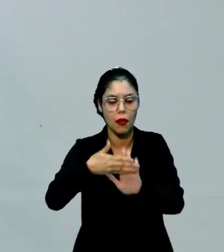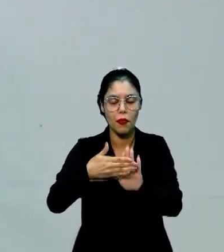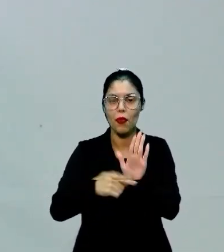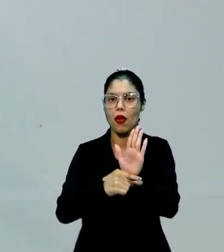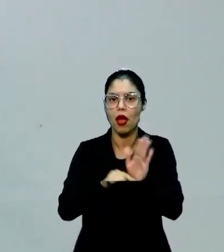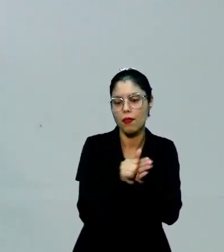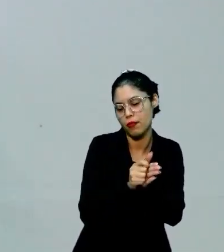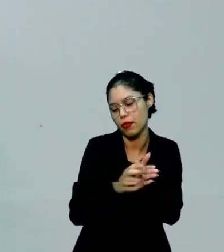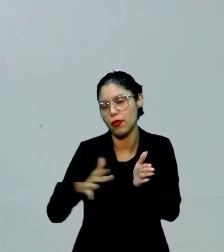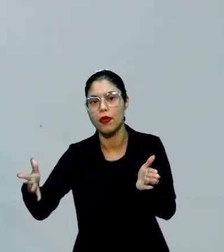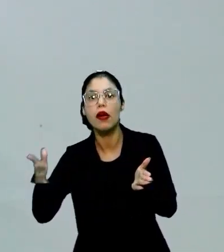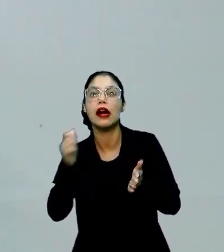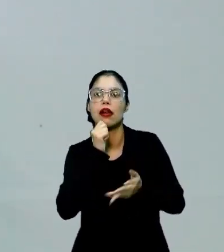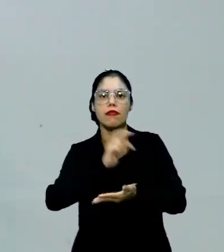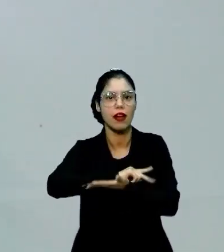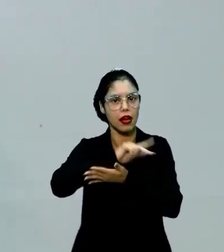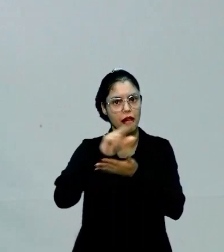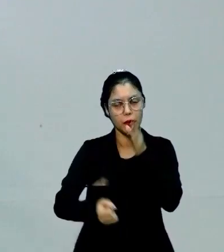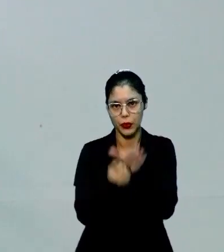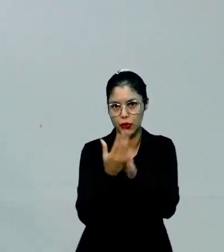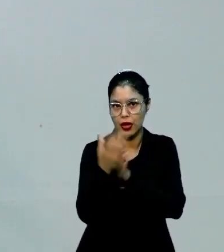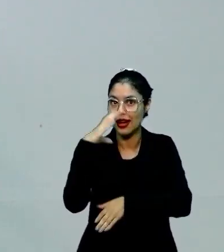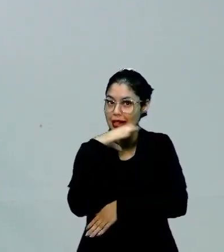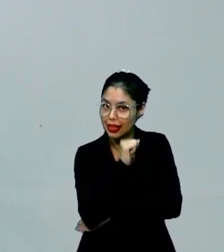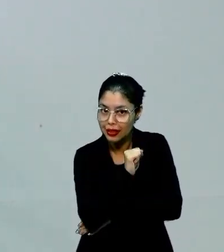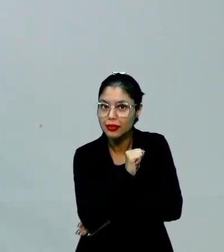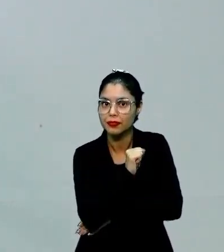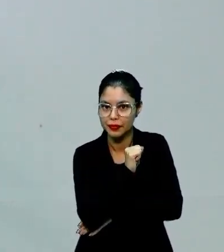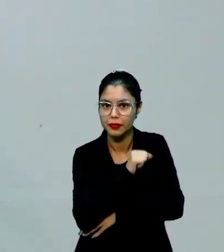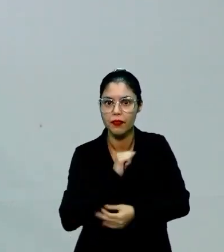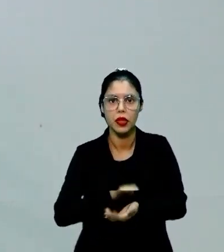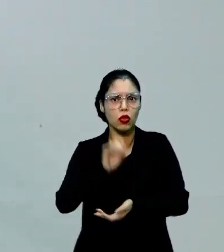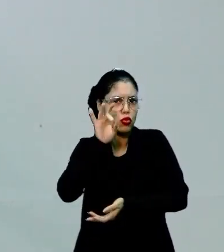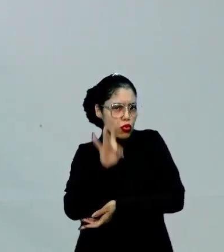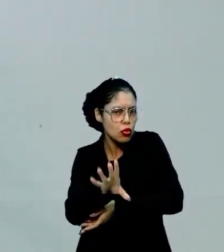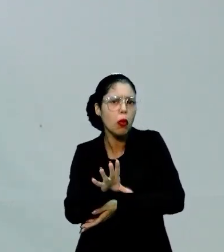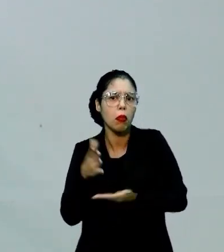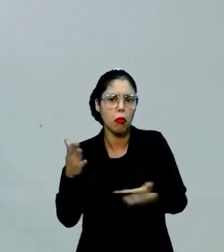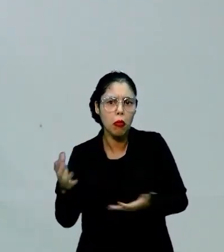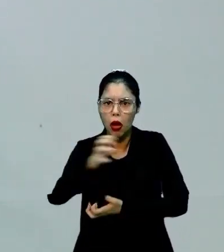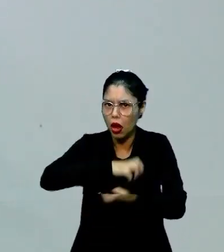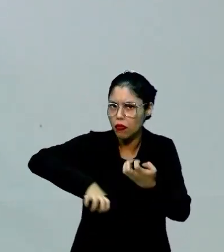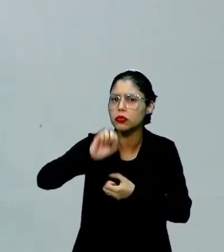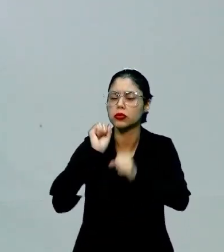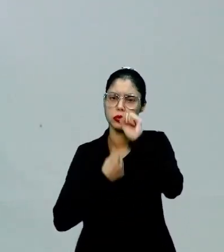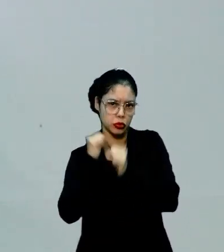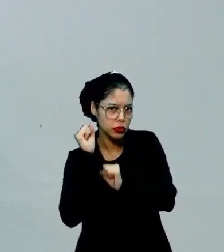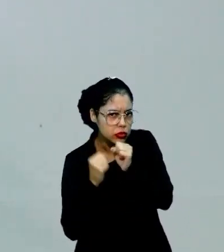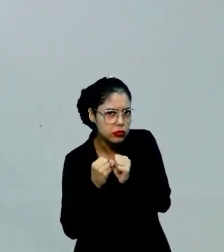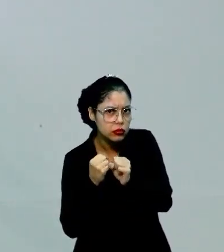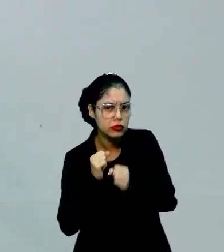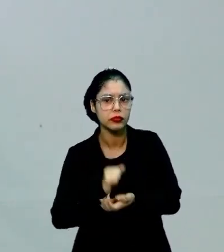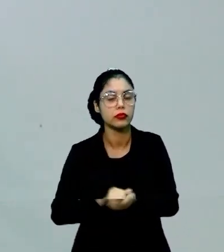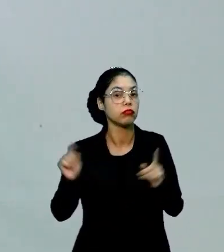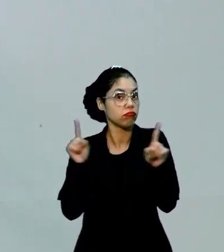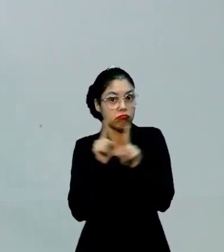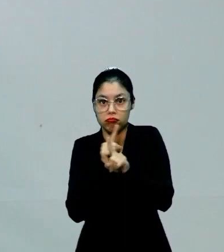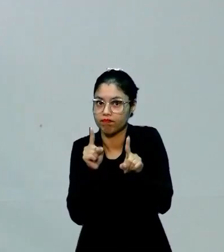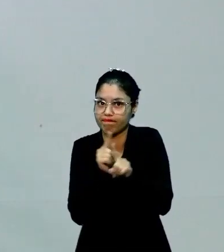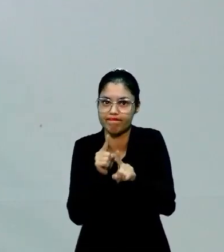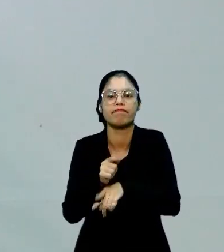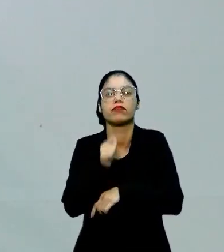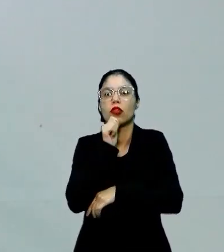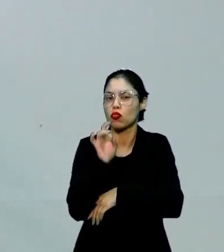série de alterações produtivas. Ah, professor, mas foi só a Revolução Industrial? Não,